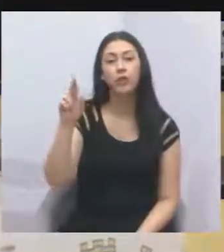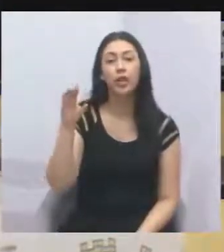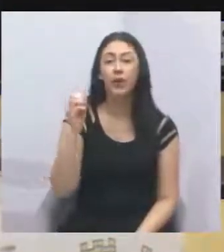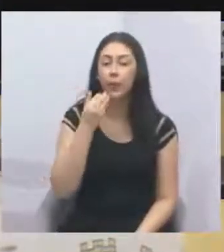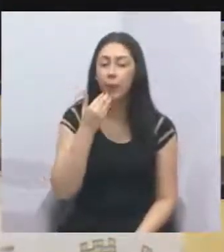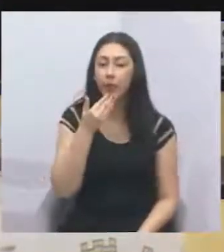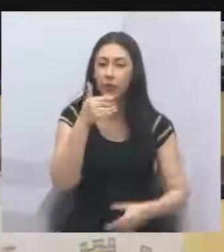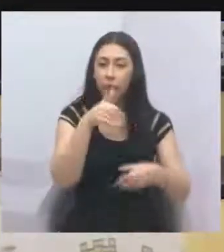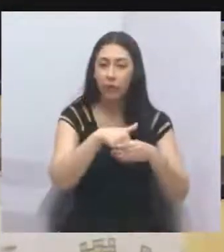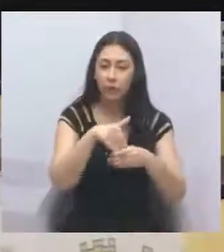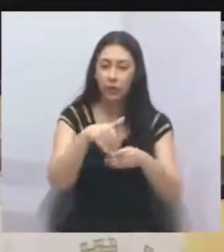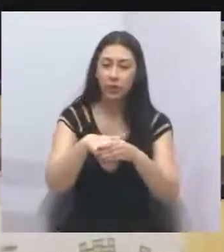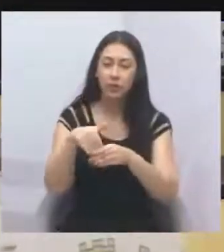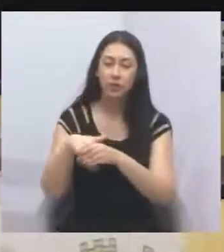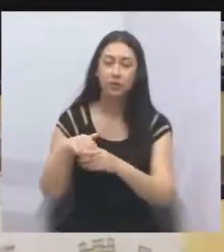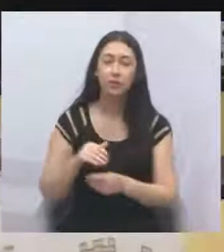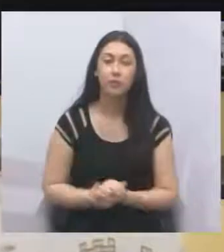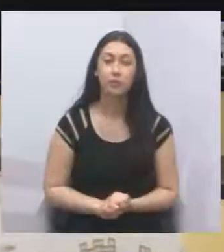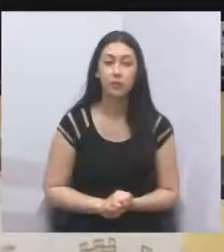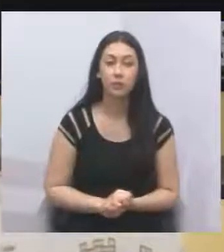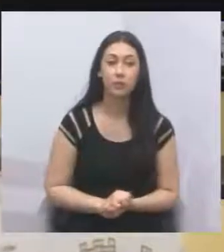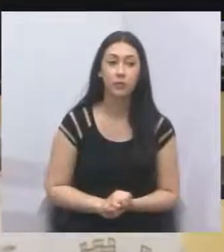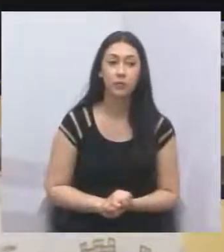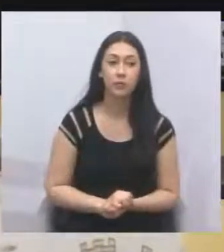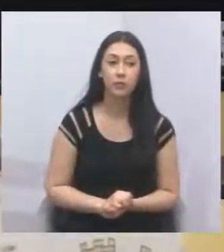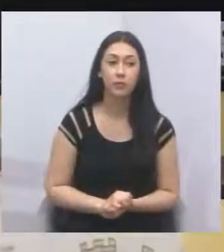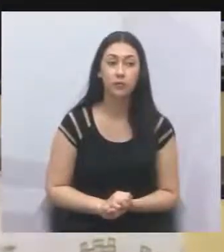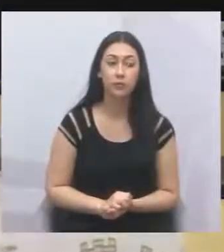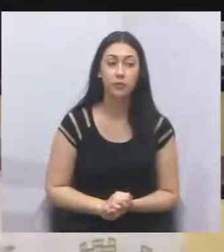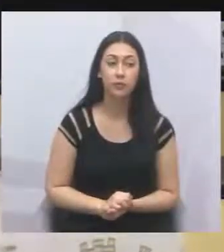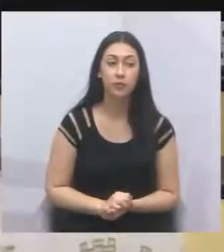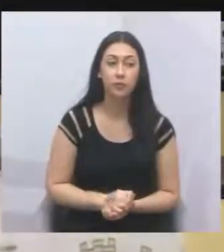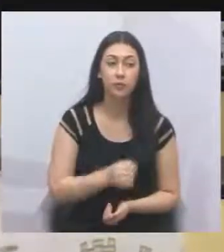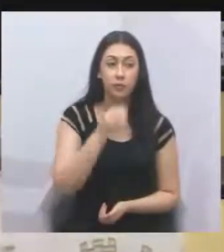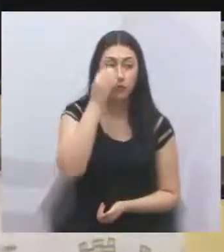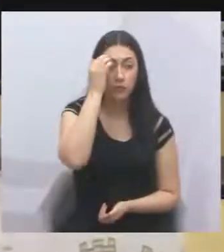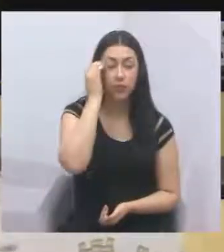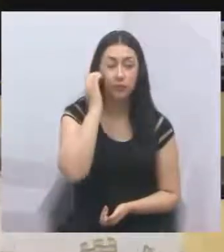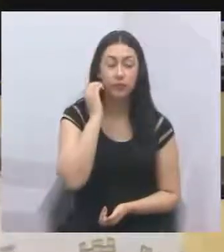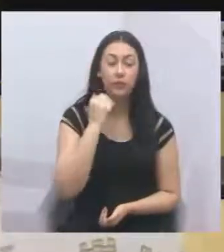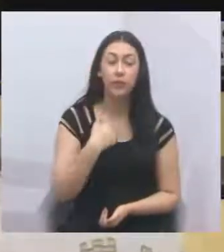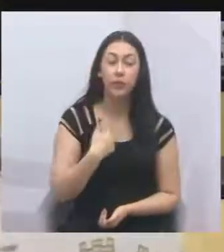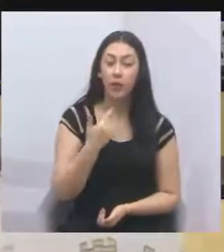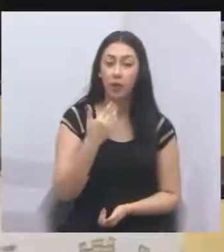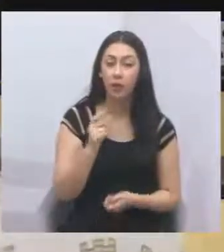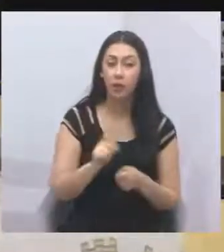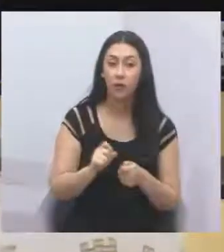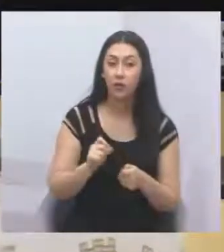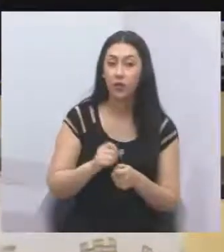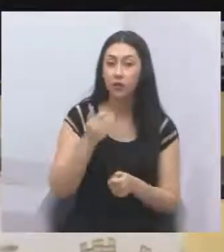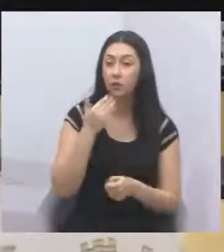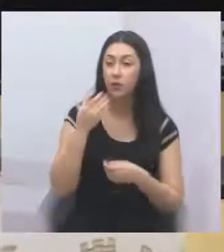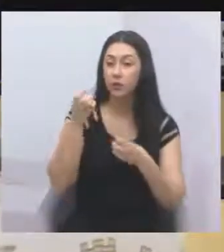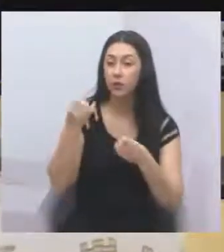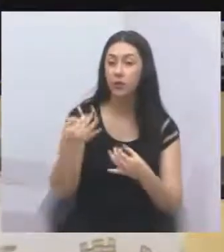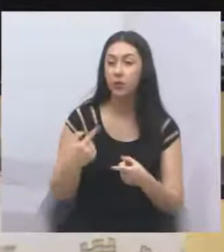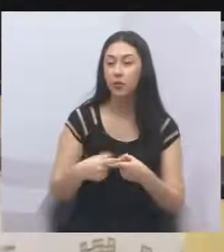foi pedido a votação do requerimento. Fiz esse requerimento porque são